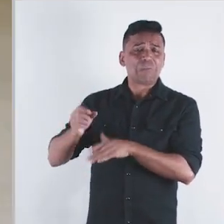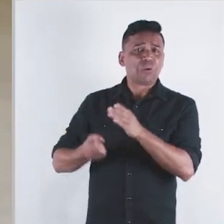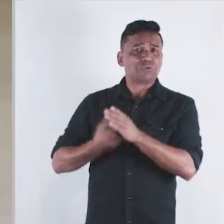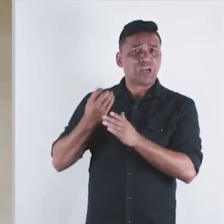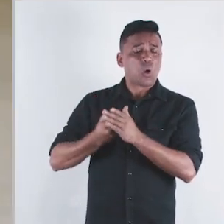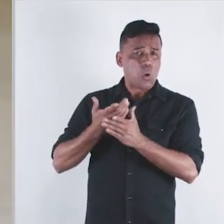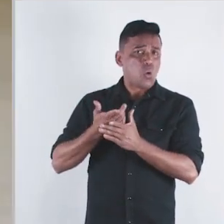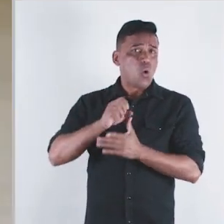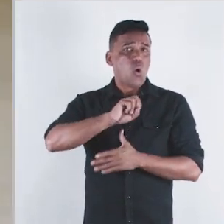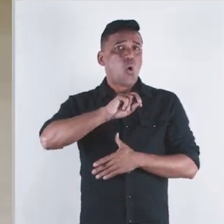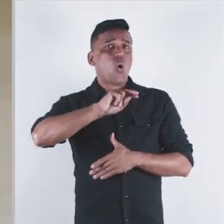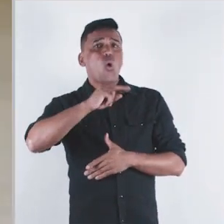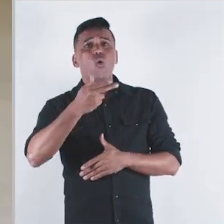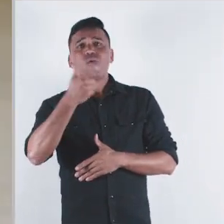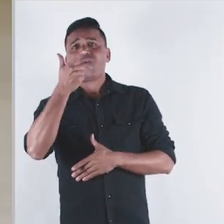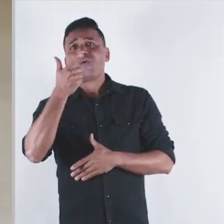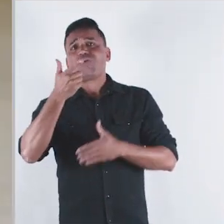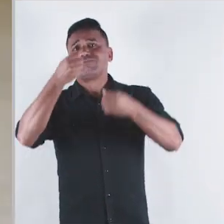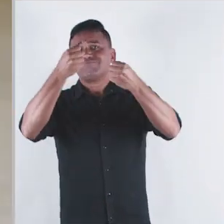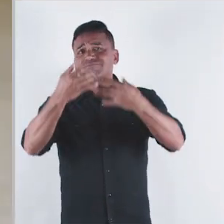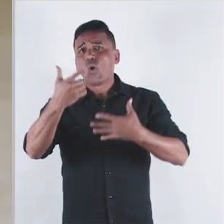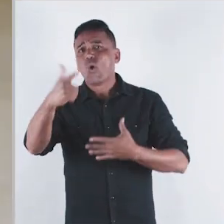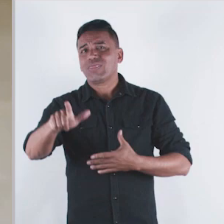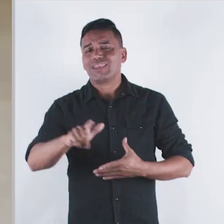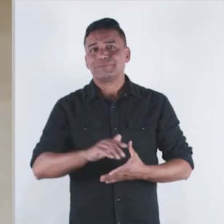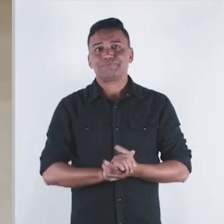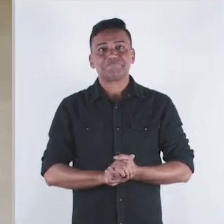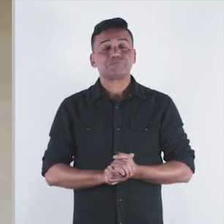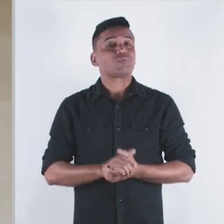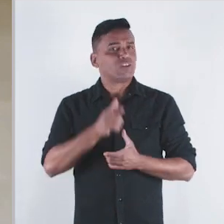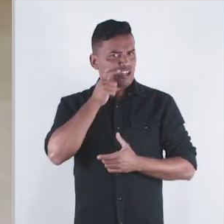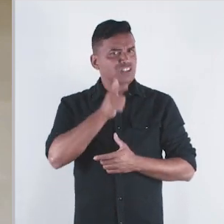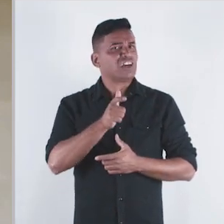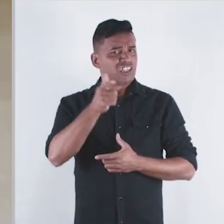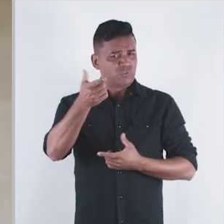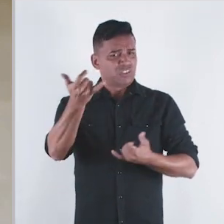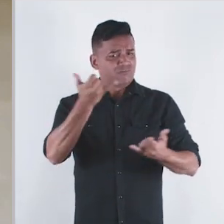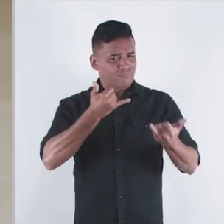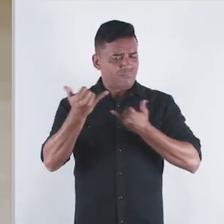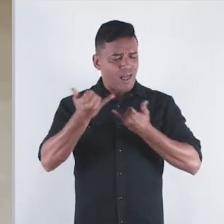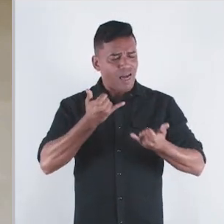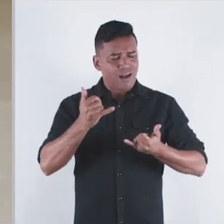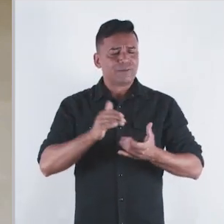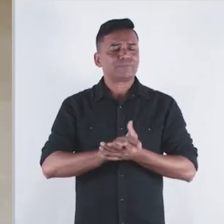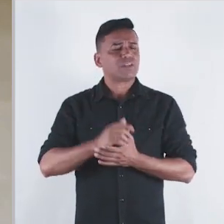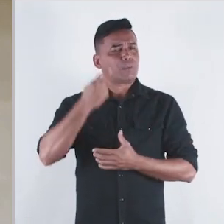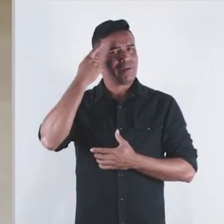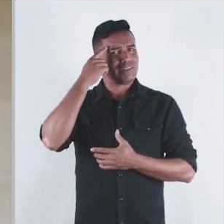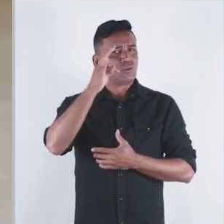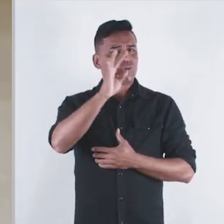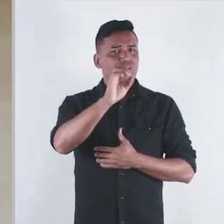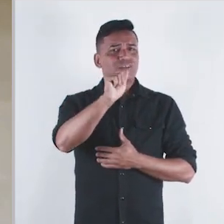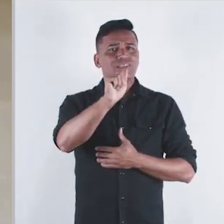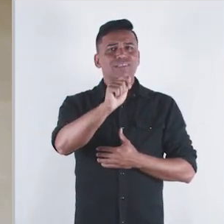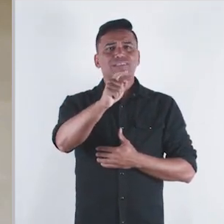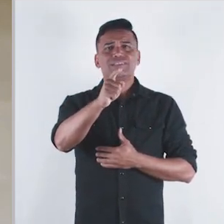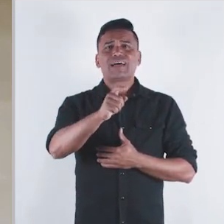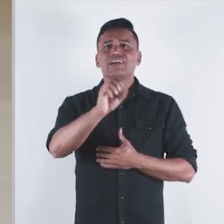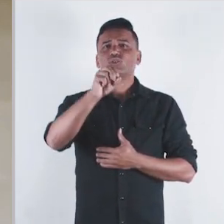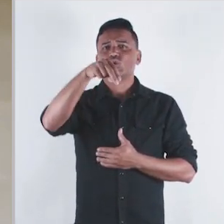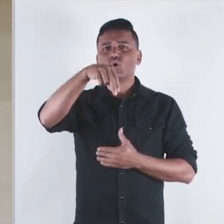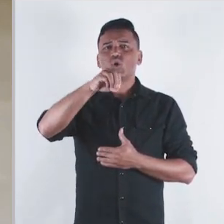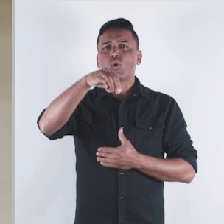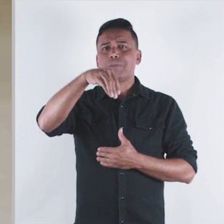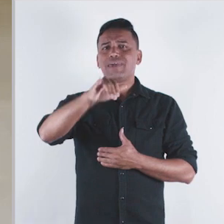Uhum. É interessante você ter falado isso, porque quando a gente estava pensando na taxonomia, nos conceitos que a gente